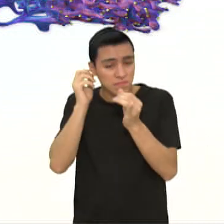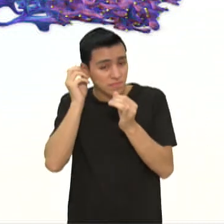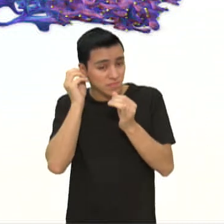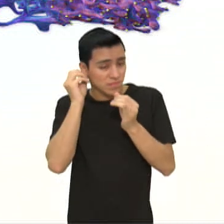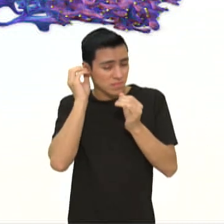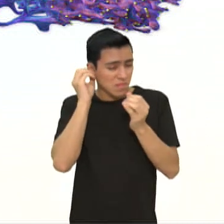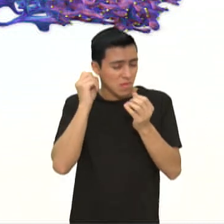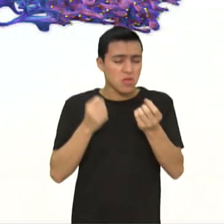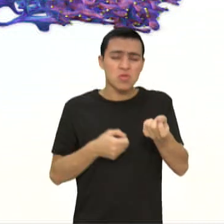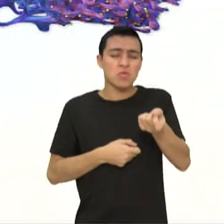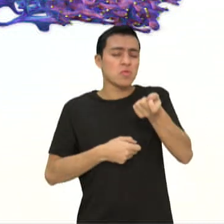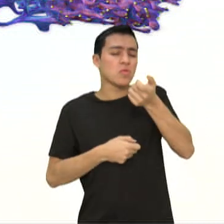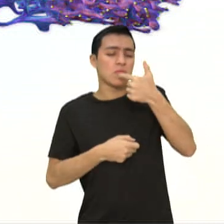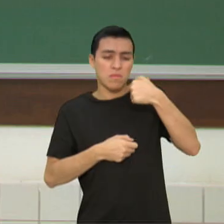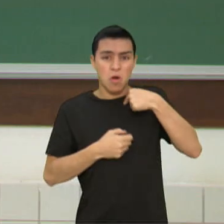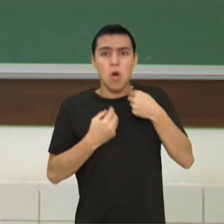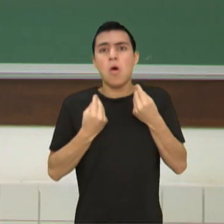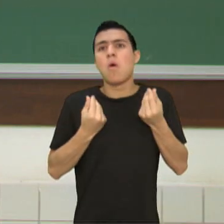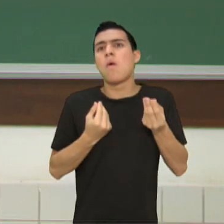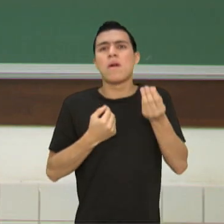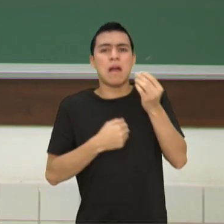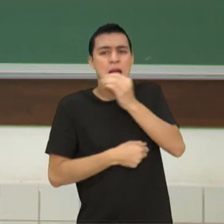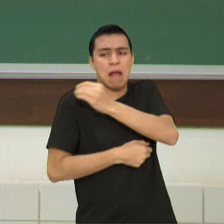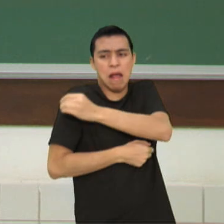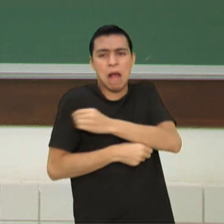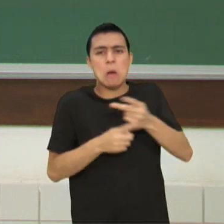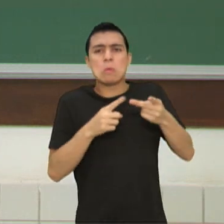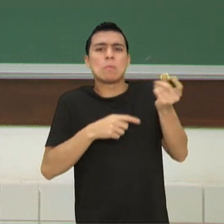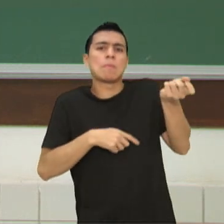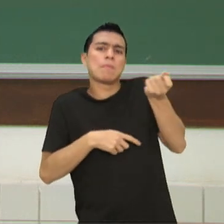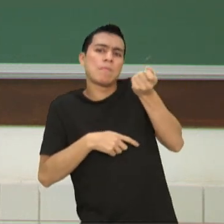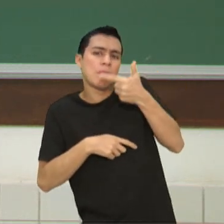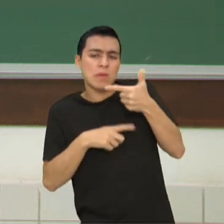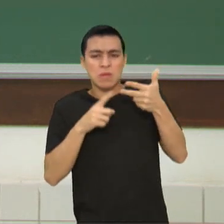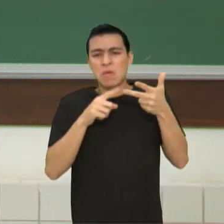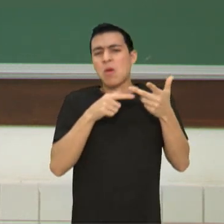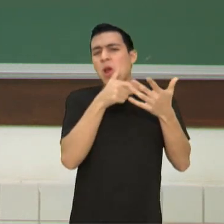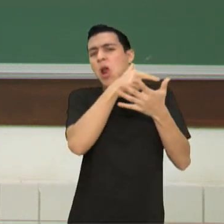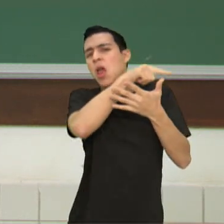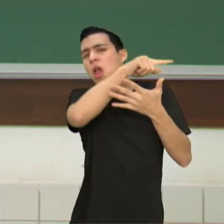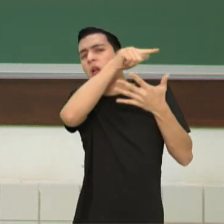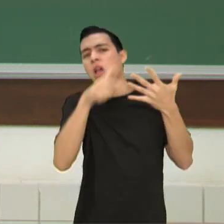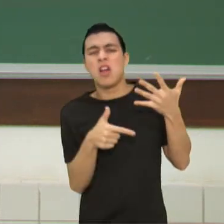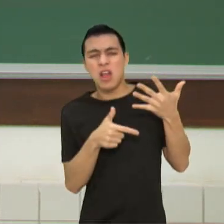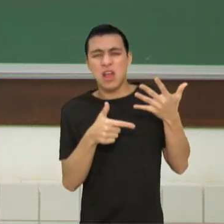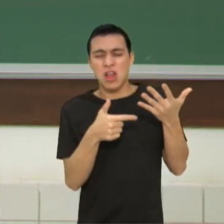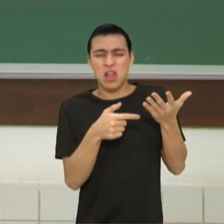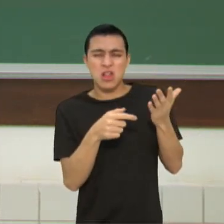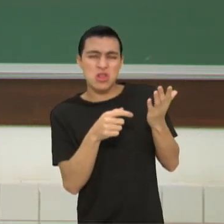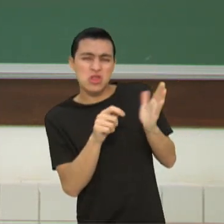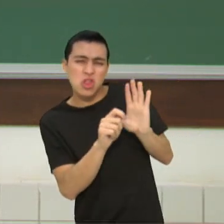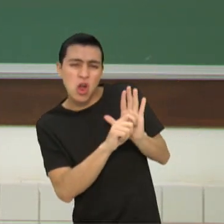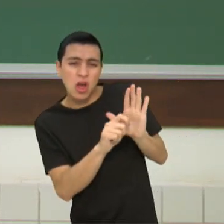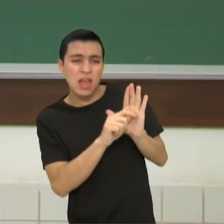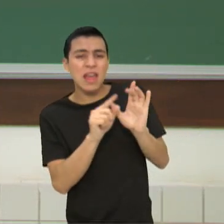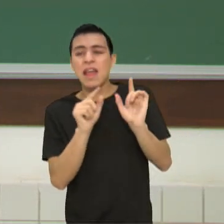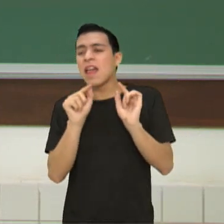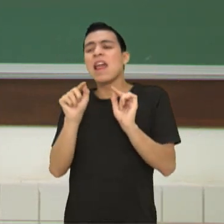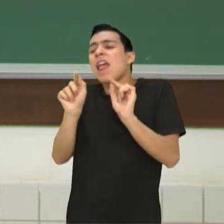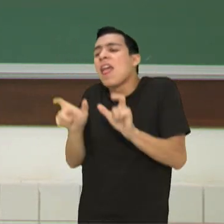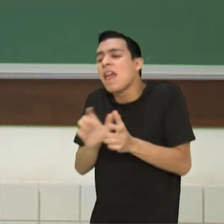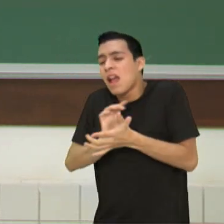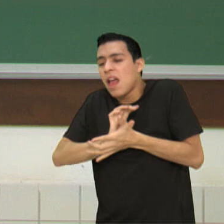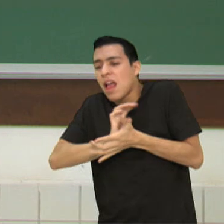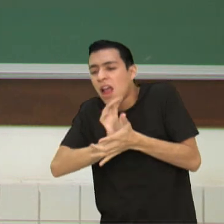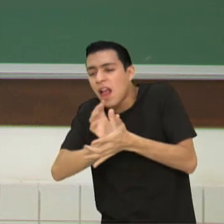substância tóxica, álcool, medicamentos, outros tipos de droga. Quem que vai degradar essa substância